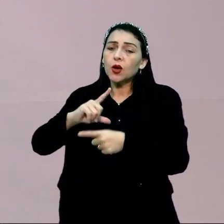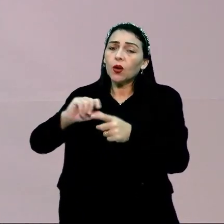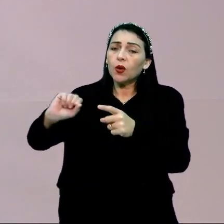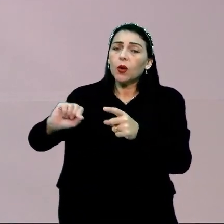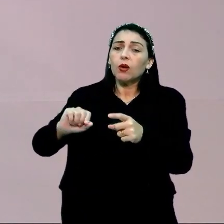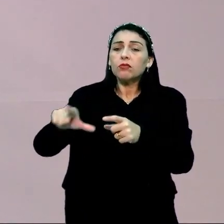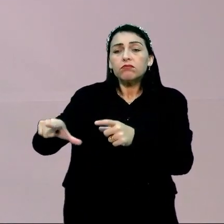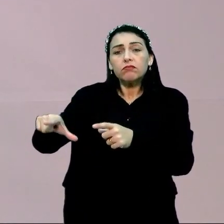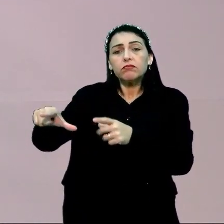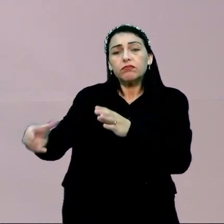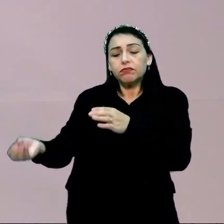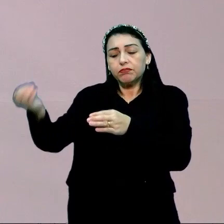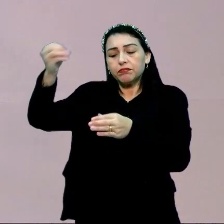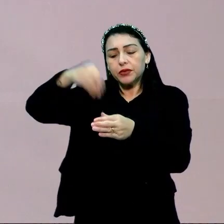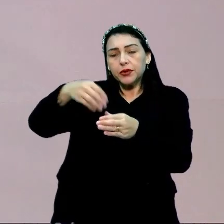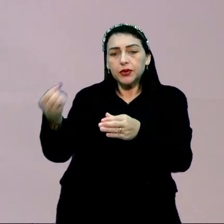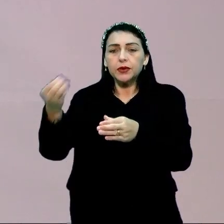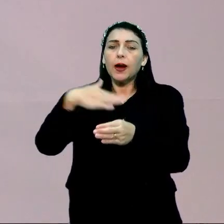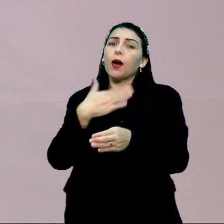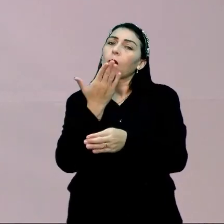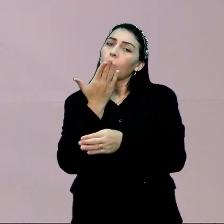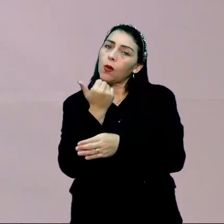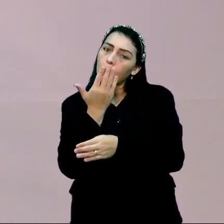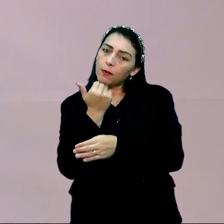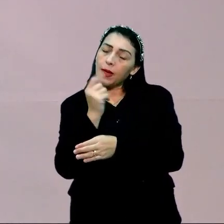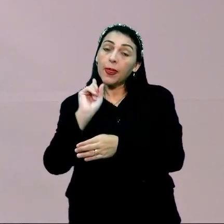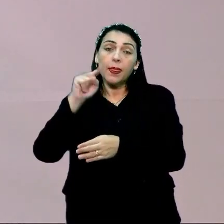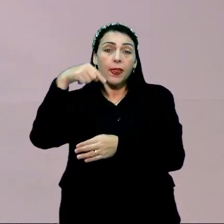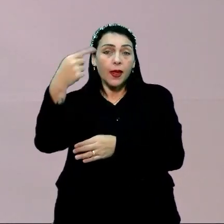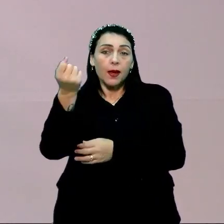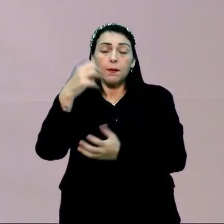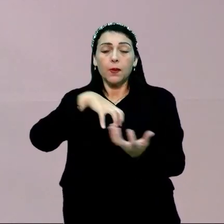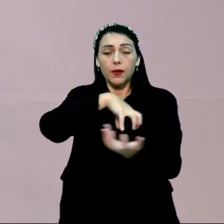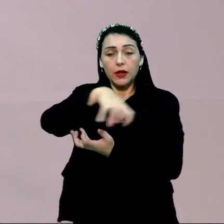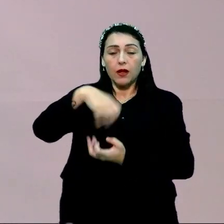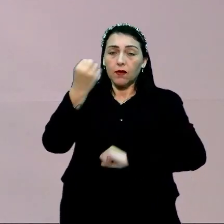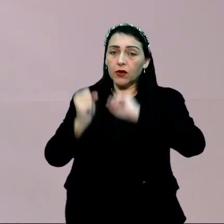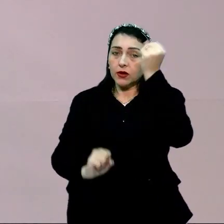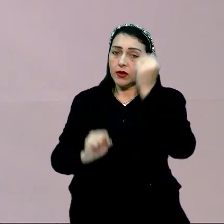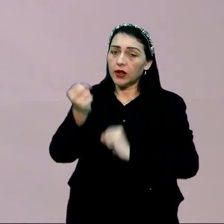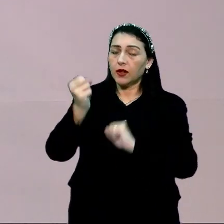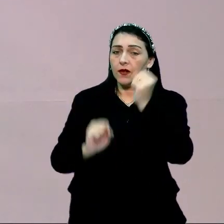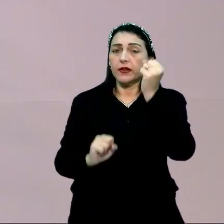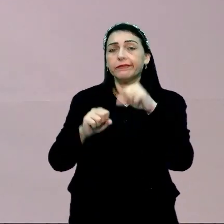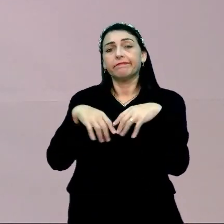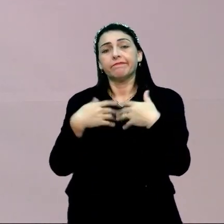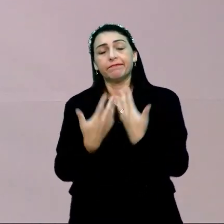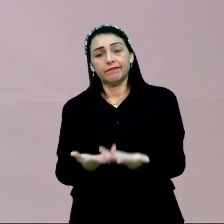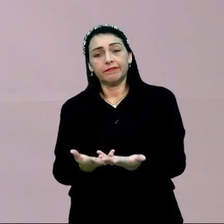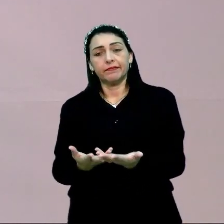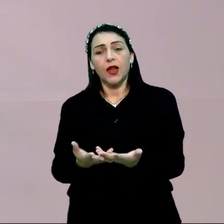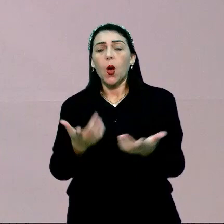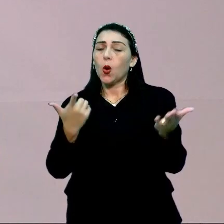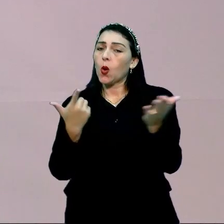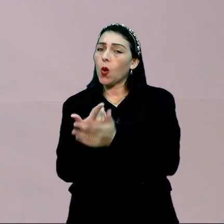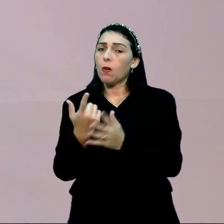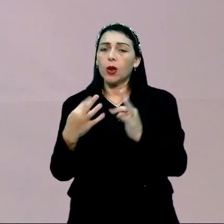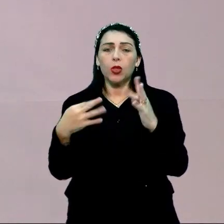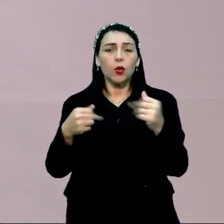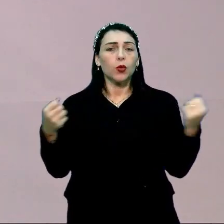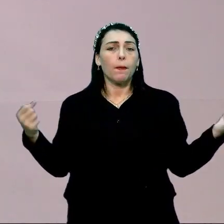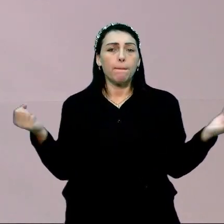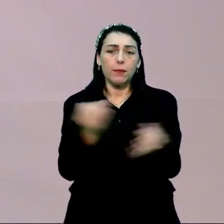poder colher, para poder se alimentar. Depois da Revolução Industrial, você vai lá e você compra tudo